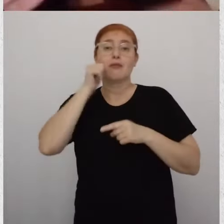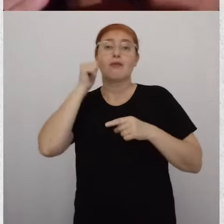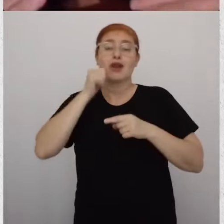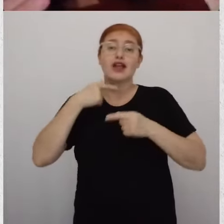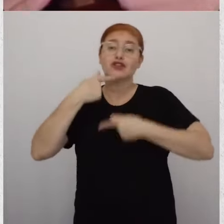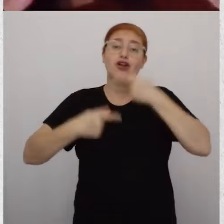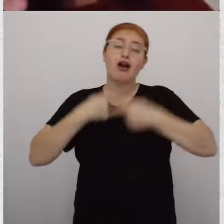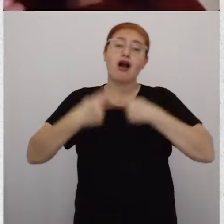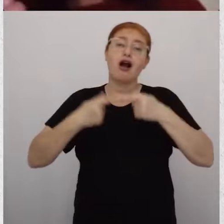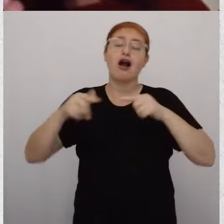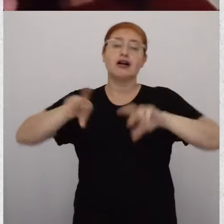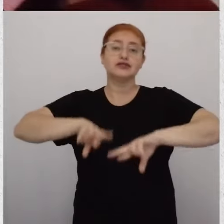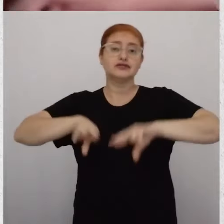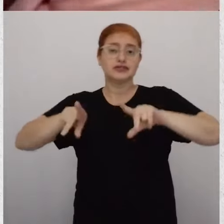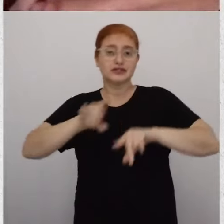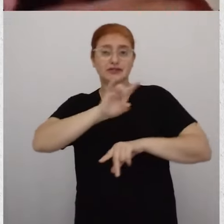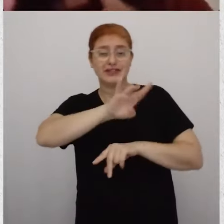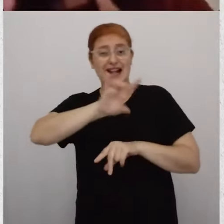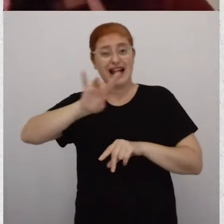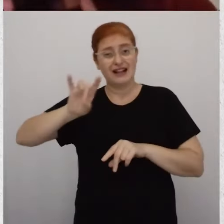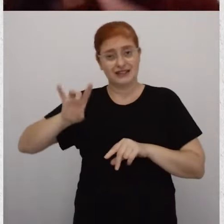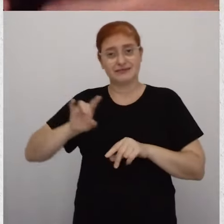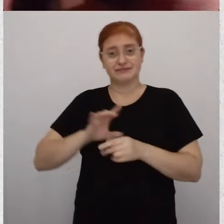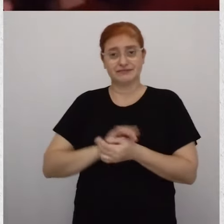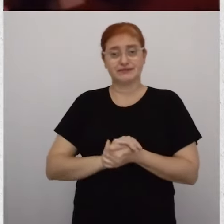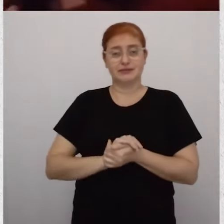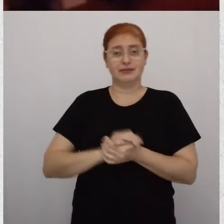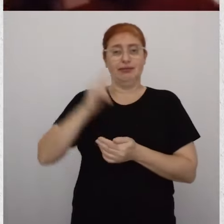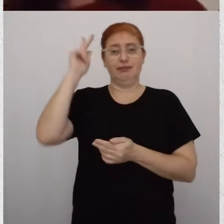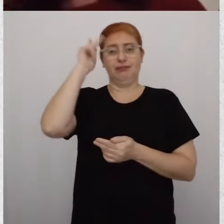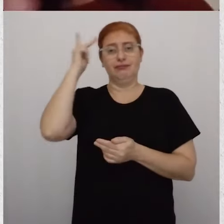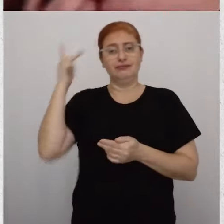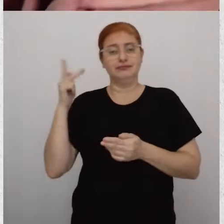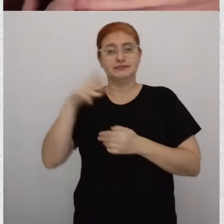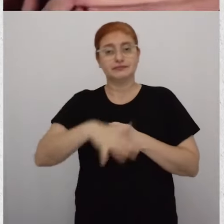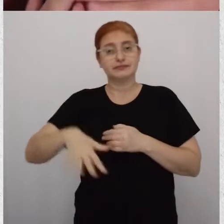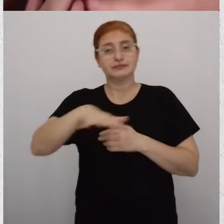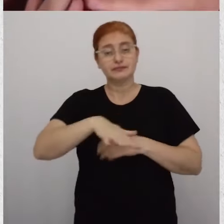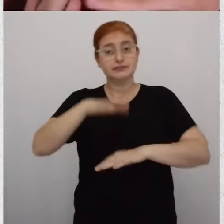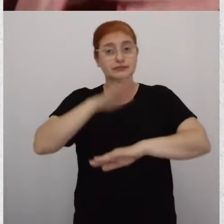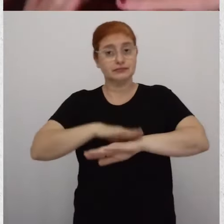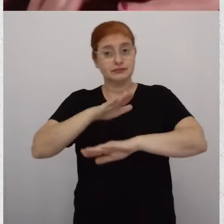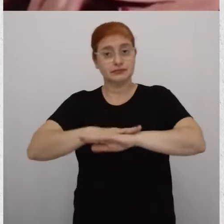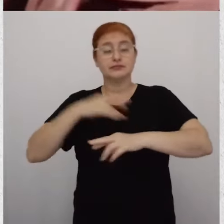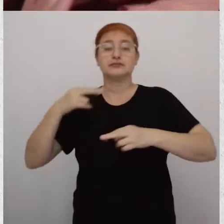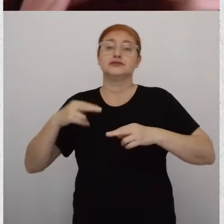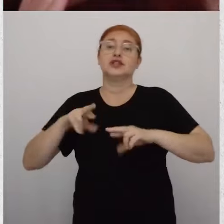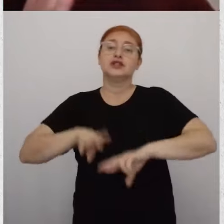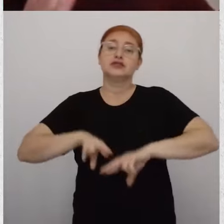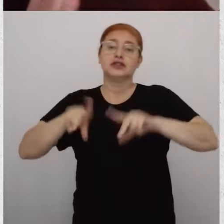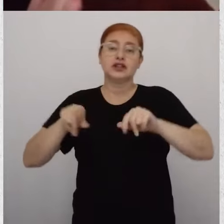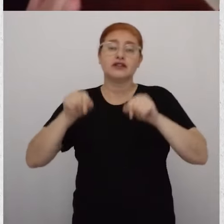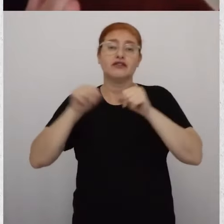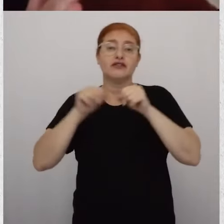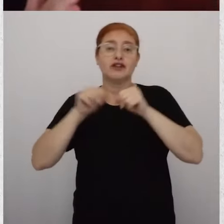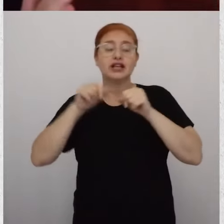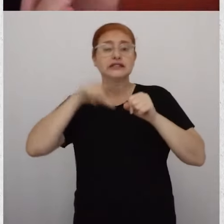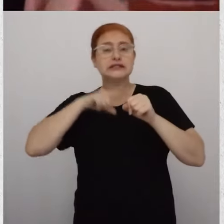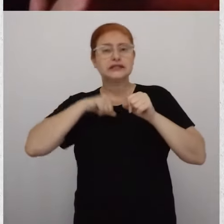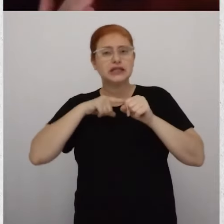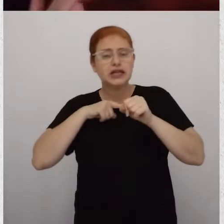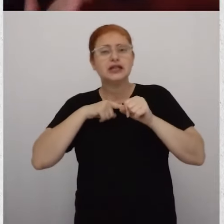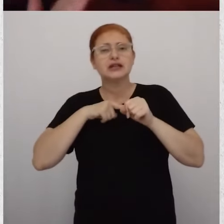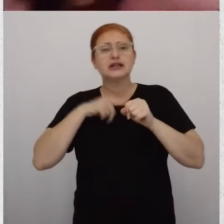diferentes. Então, cada uma entra na história desse campo Uma num momento contribuição. diferente. Isso faz com que ela tenha um olhar